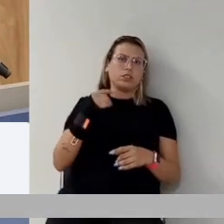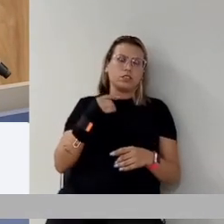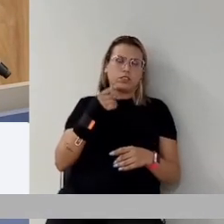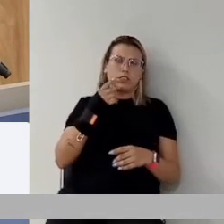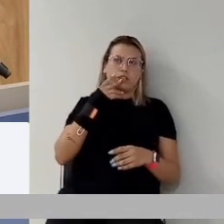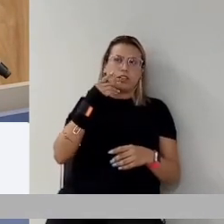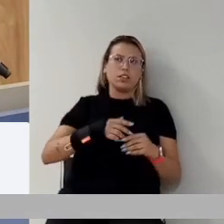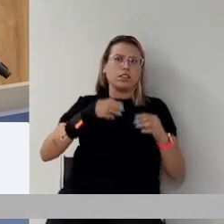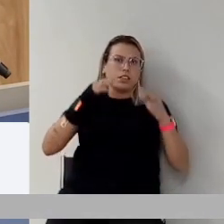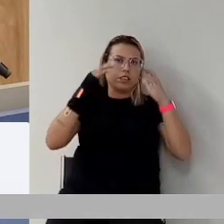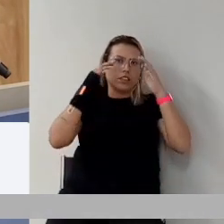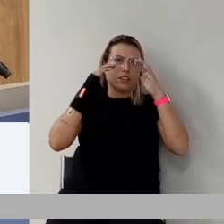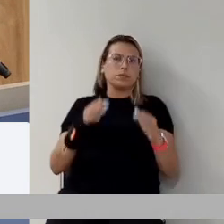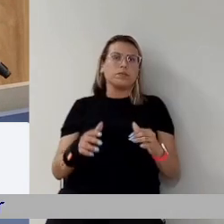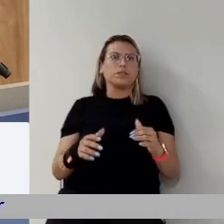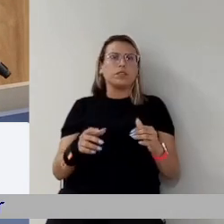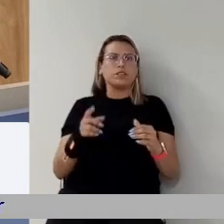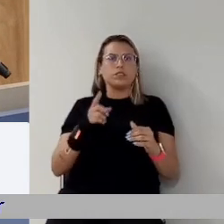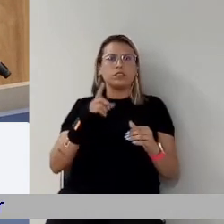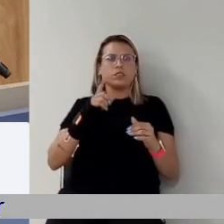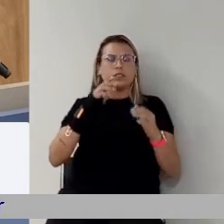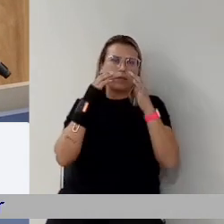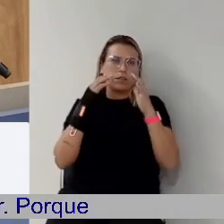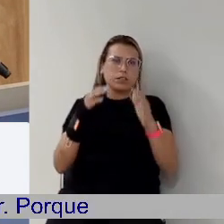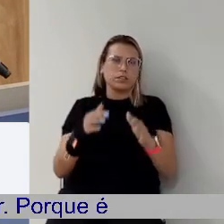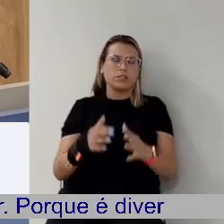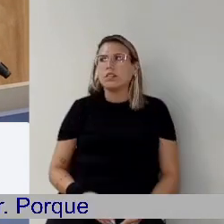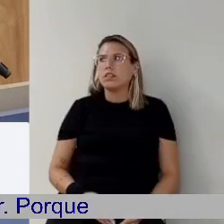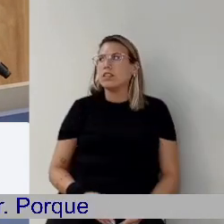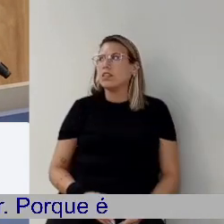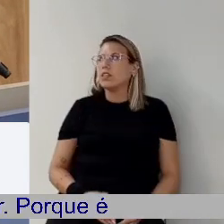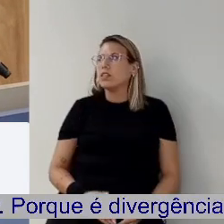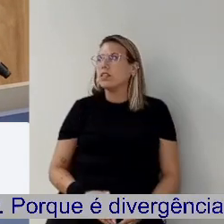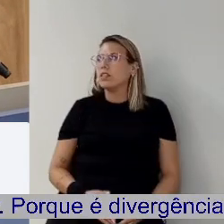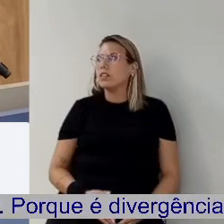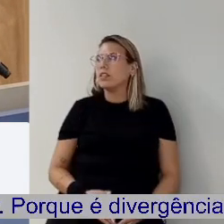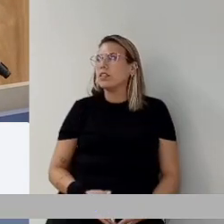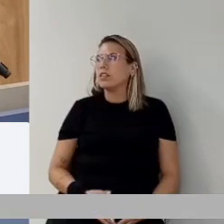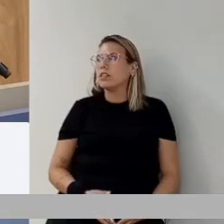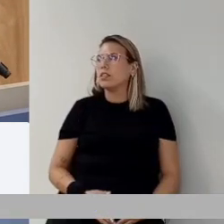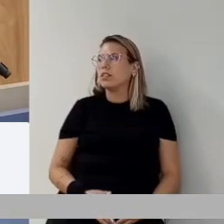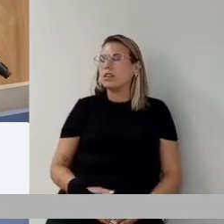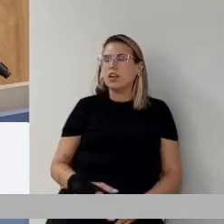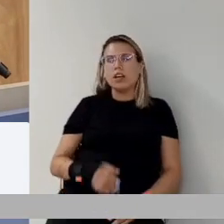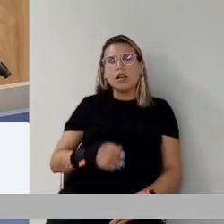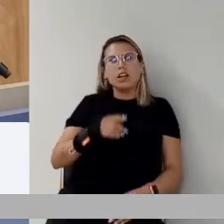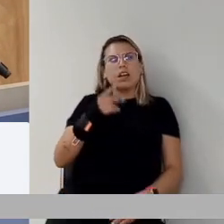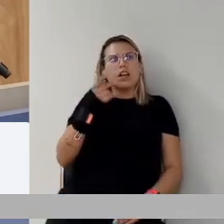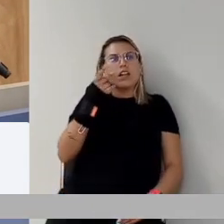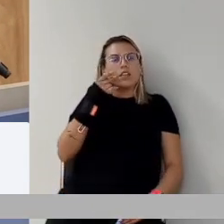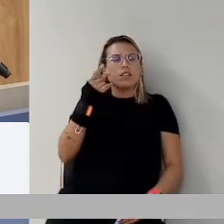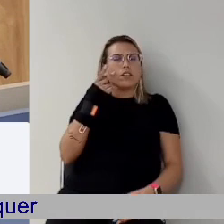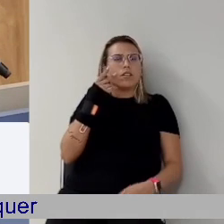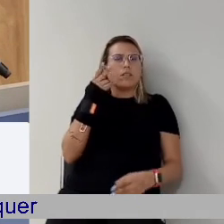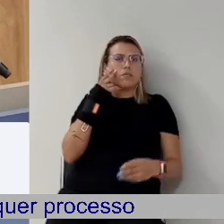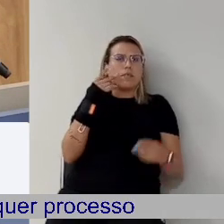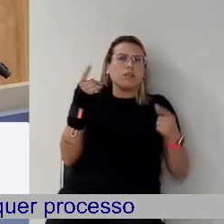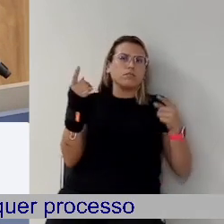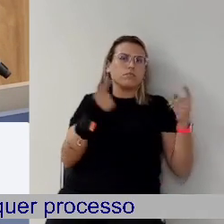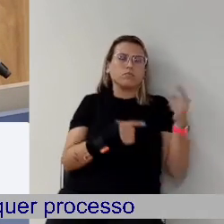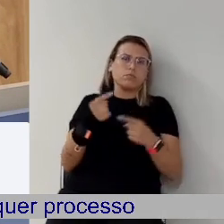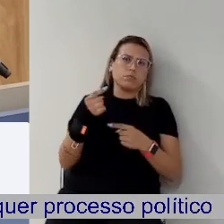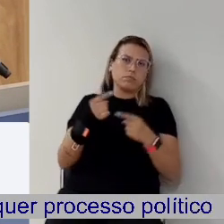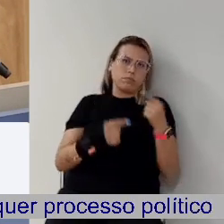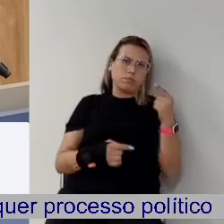respeito não saber respeitar porque a divergência de ideia é normal é natural em qualquer processo